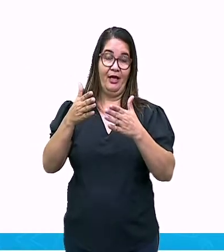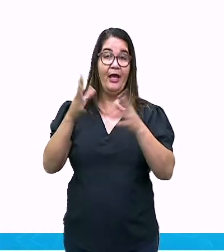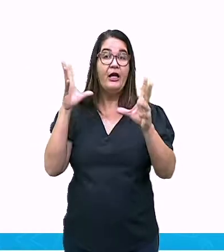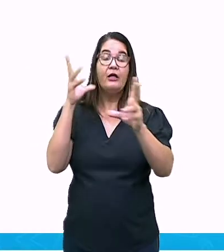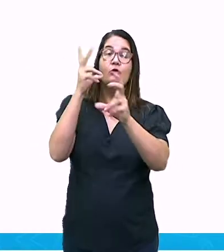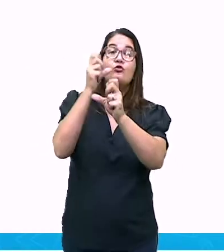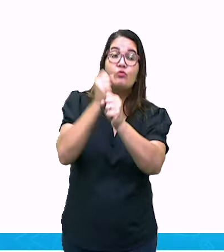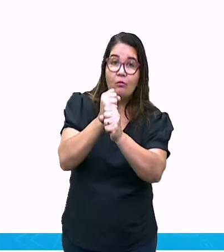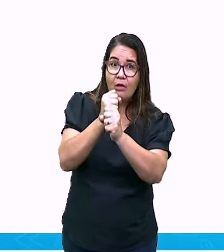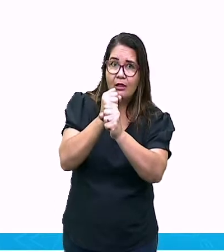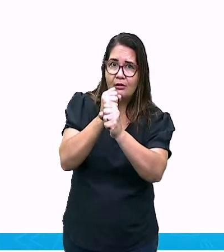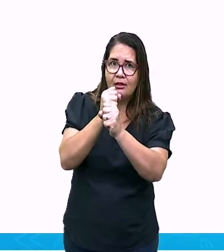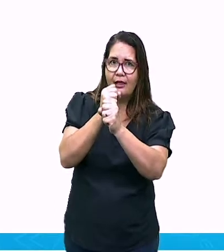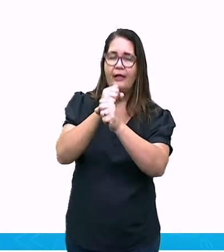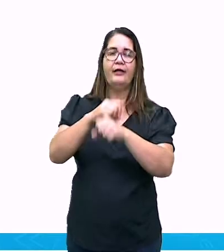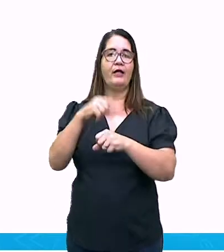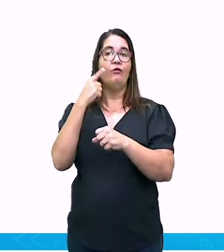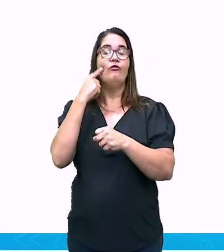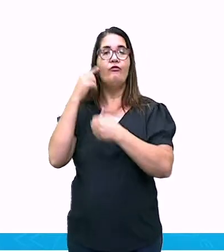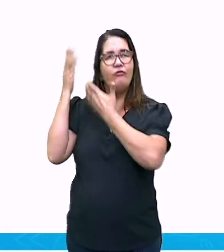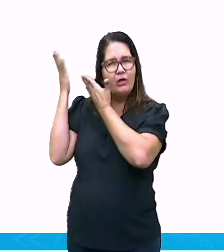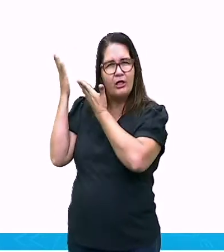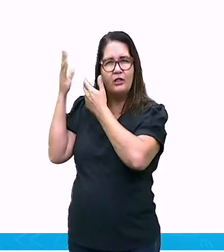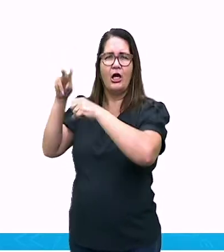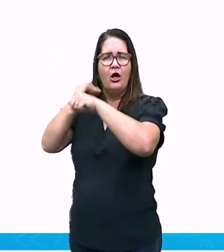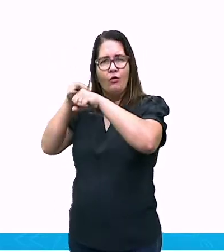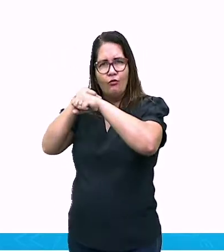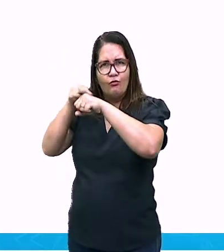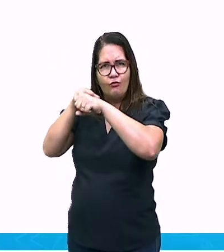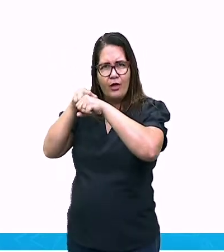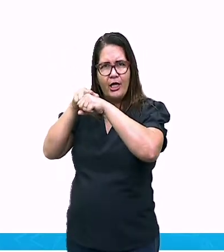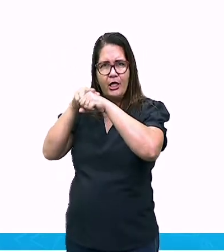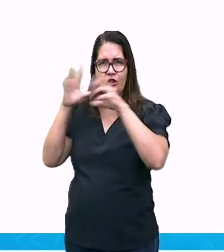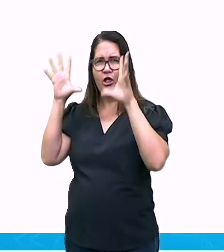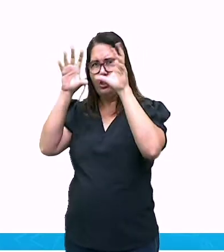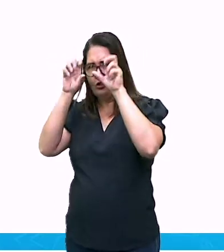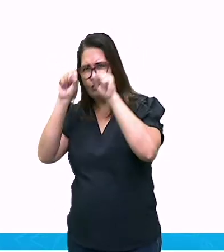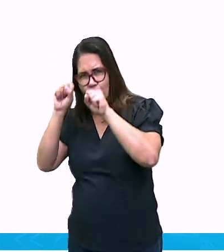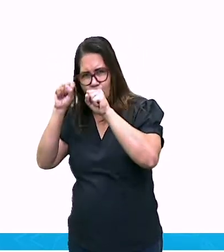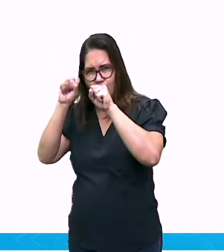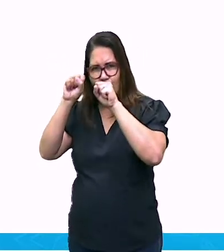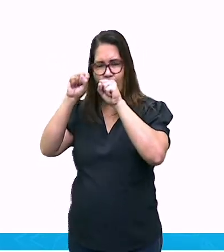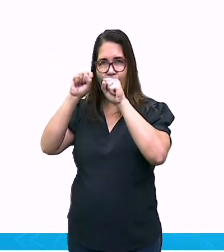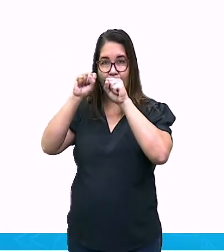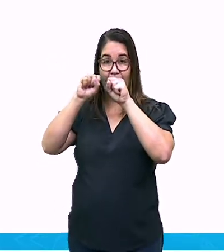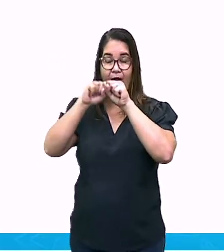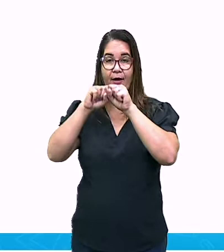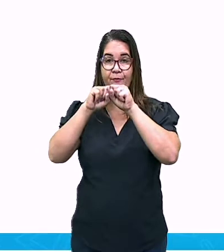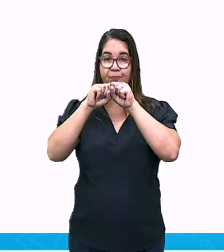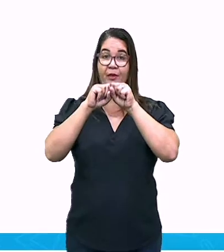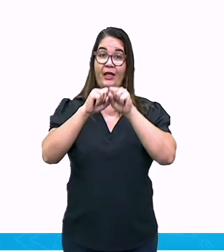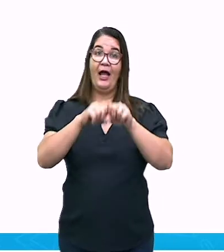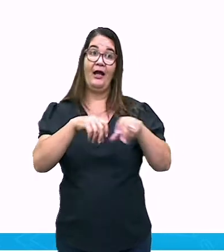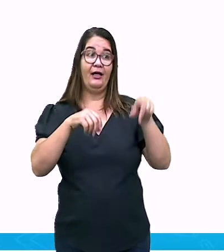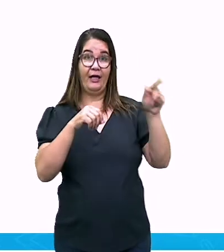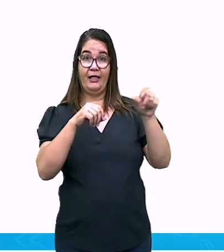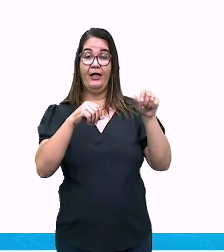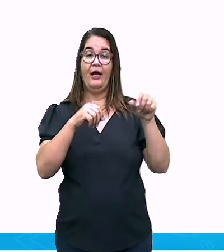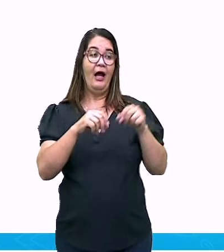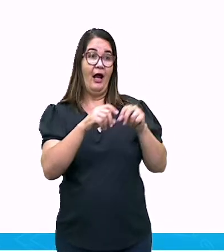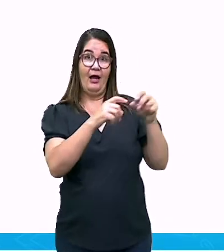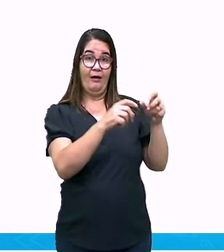população rural é essa aqui em um verde mais escuro e a urbana é essa maior aqui no verde